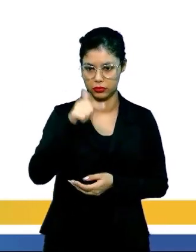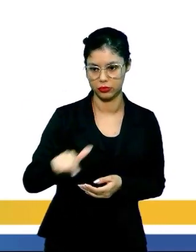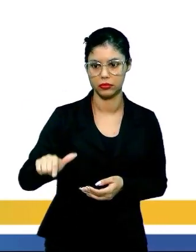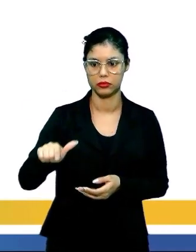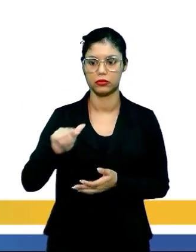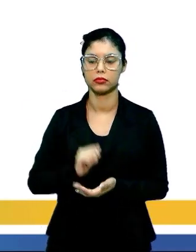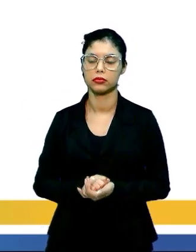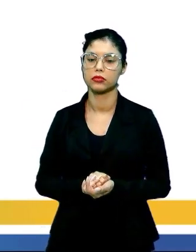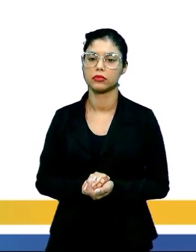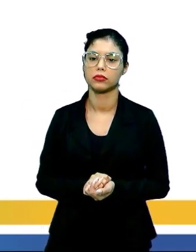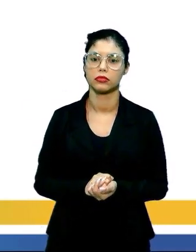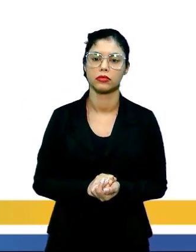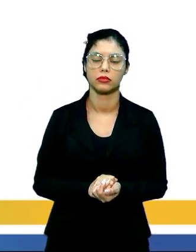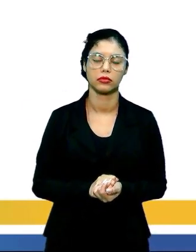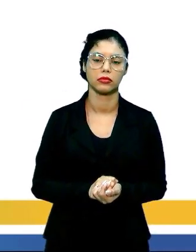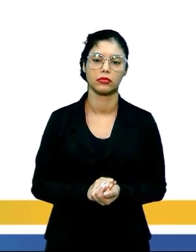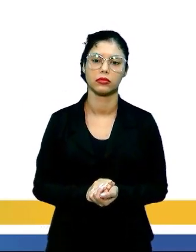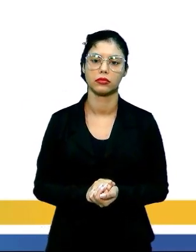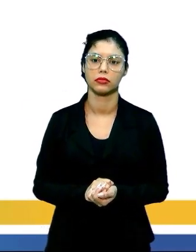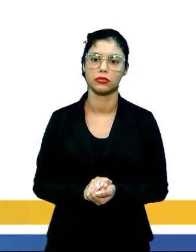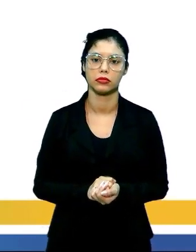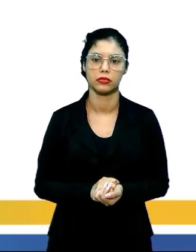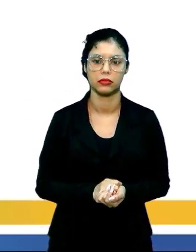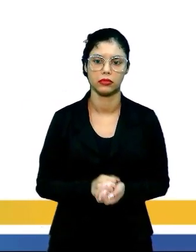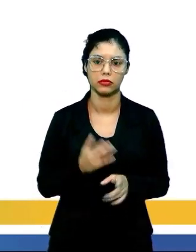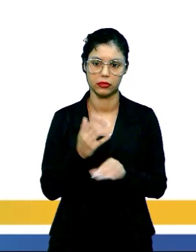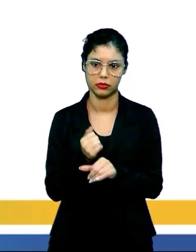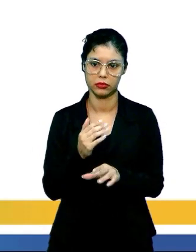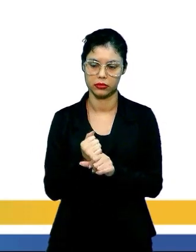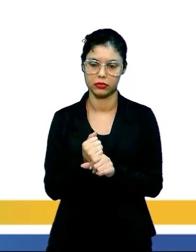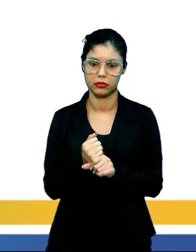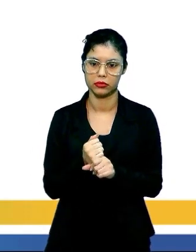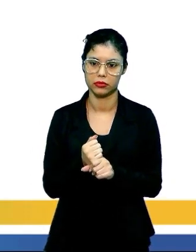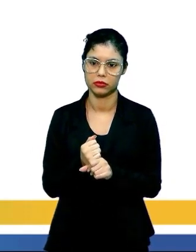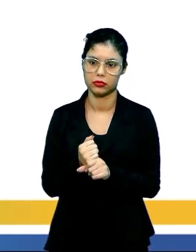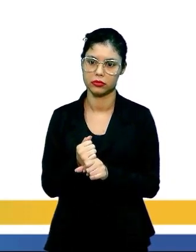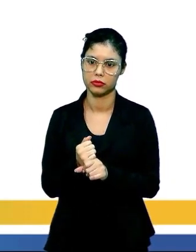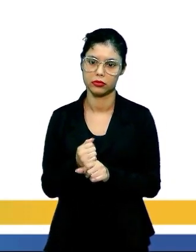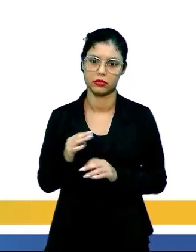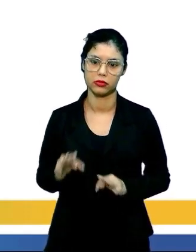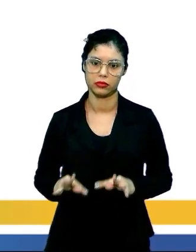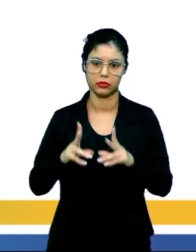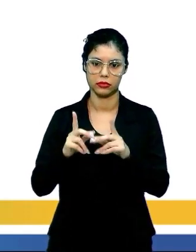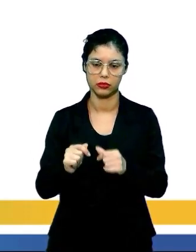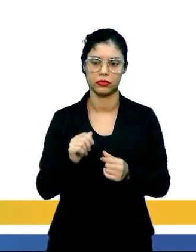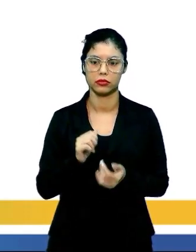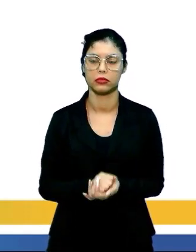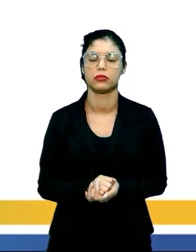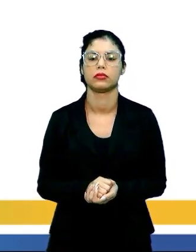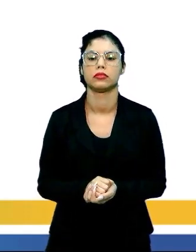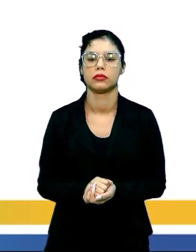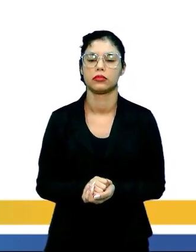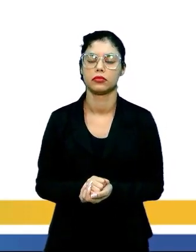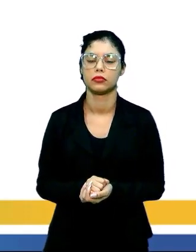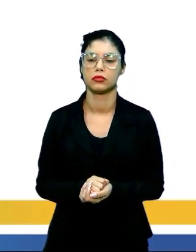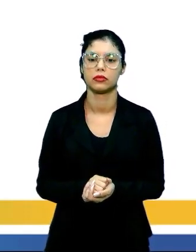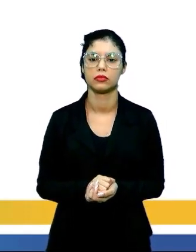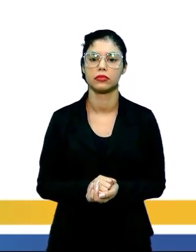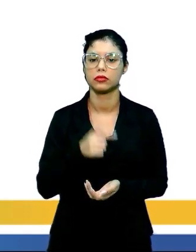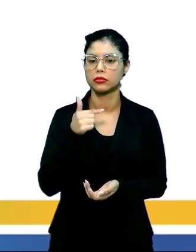repete. Se eu somar essa coisinha aqui, ó, toda, certo? Vai